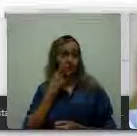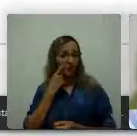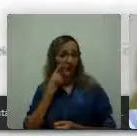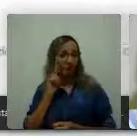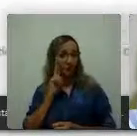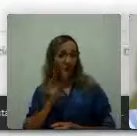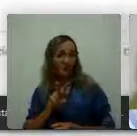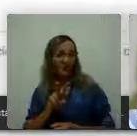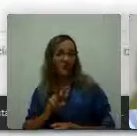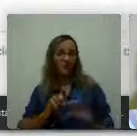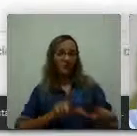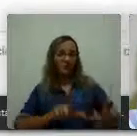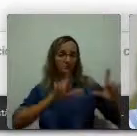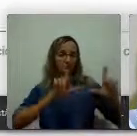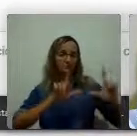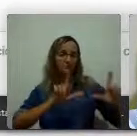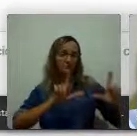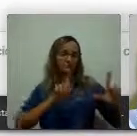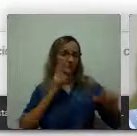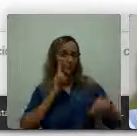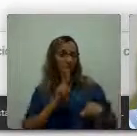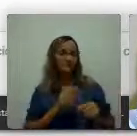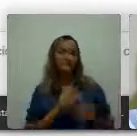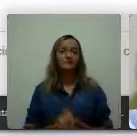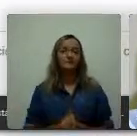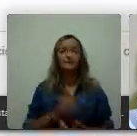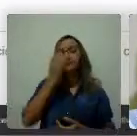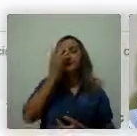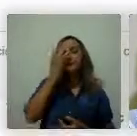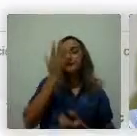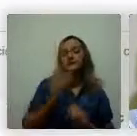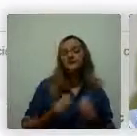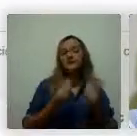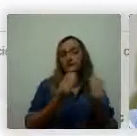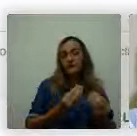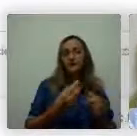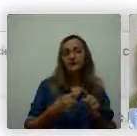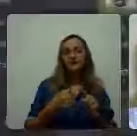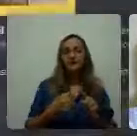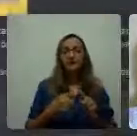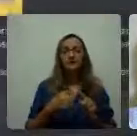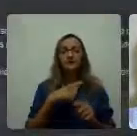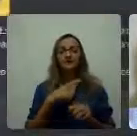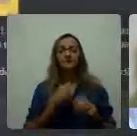entregas parciais, elas são perguntas que ajudam as equipes a